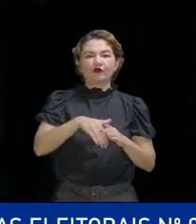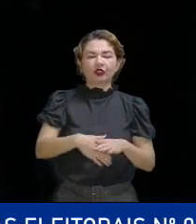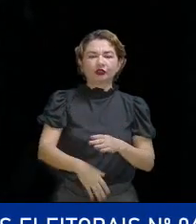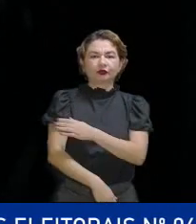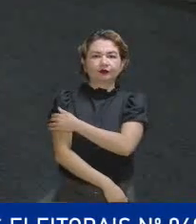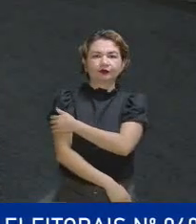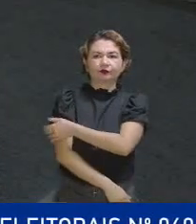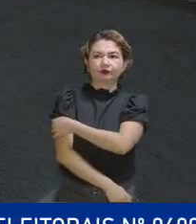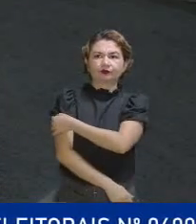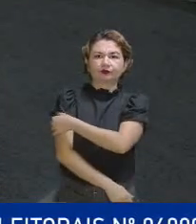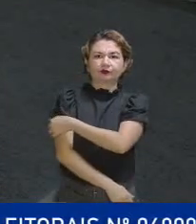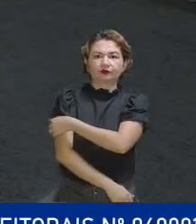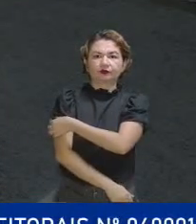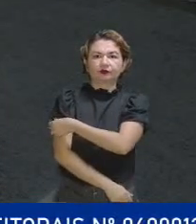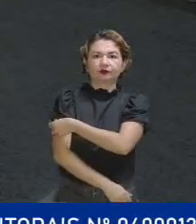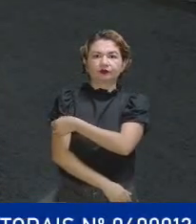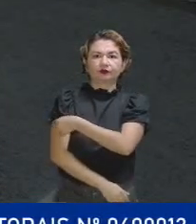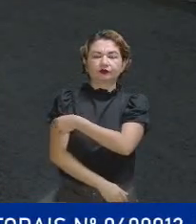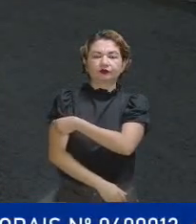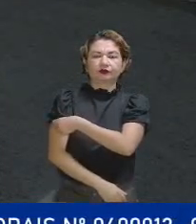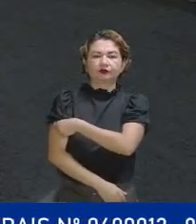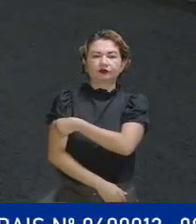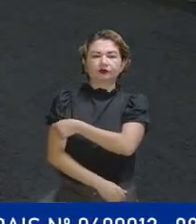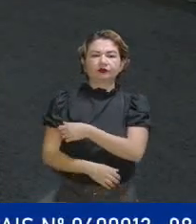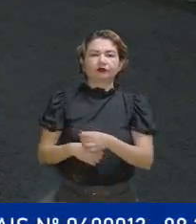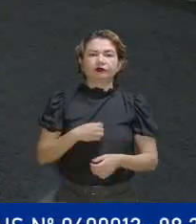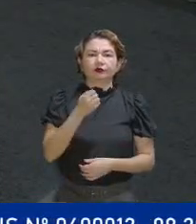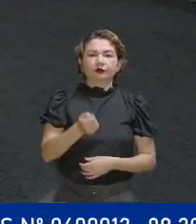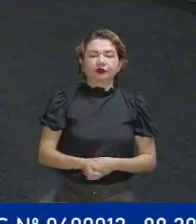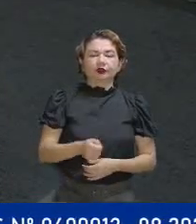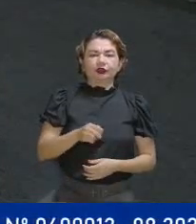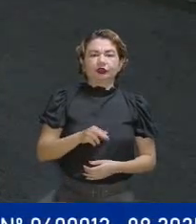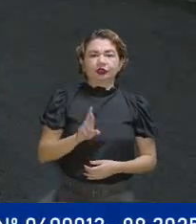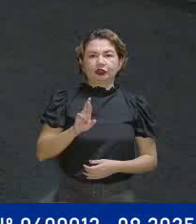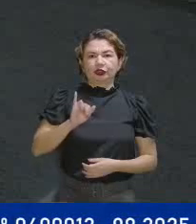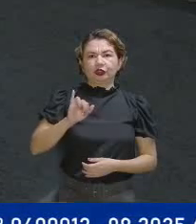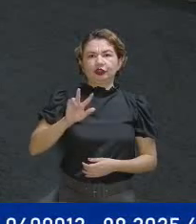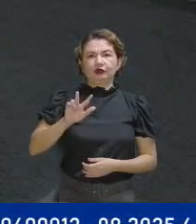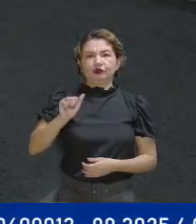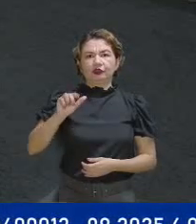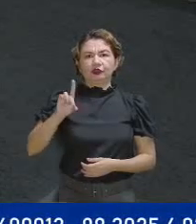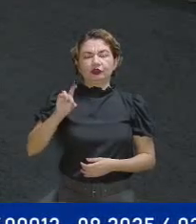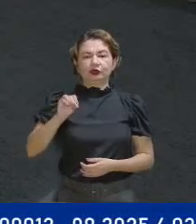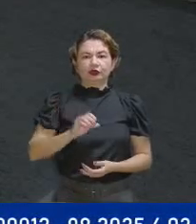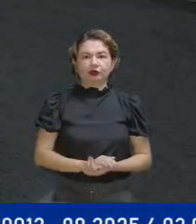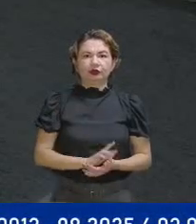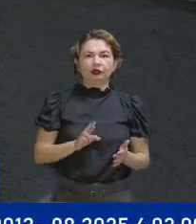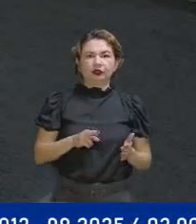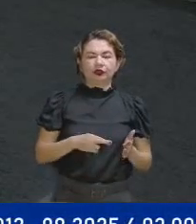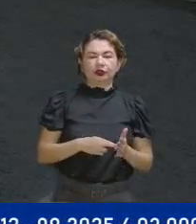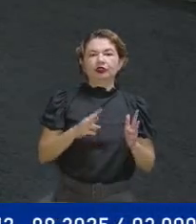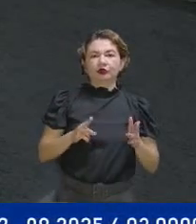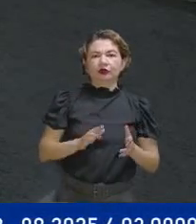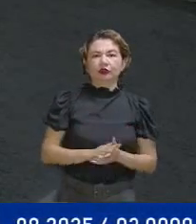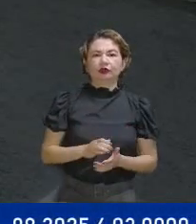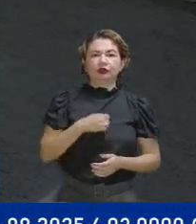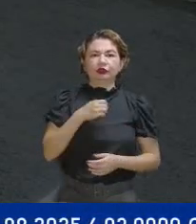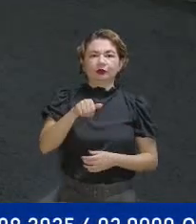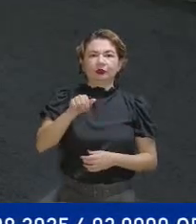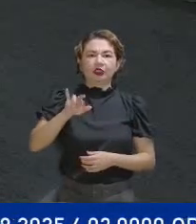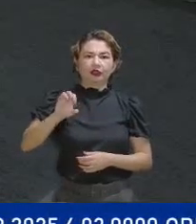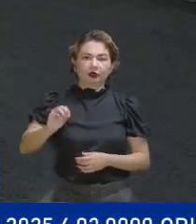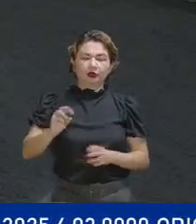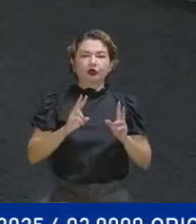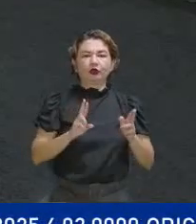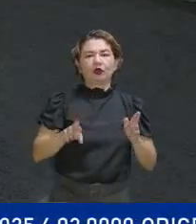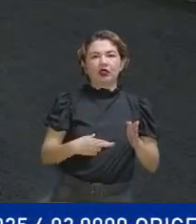excelência. Juiz Rivaldo Valente. Imagem ampla do plenário. Acompanho, senhor presidente. Relator. Ismael Mazurek. Também acompanho,